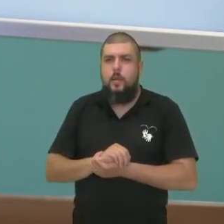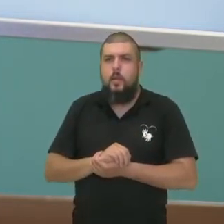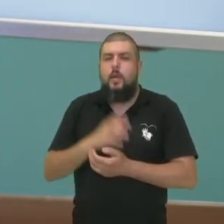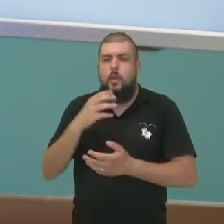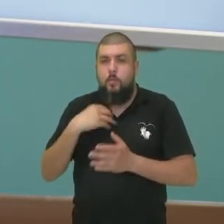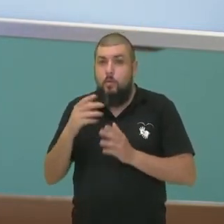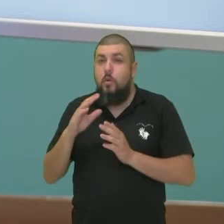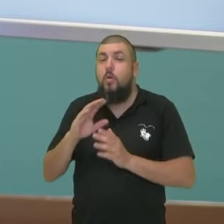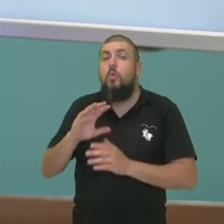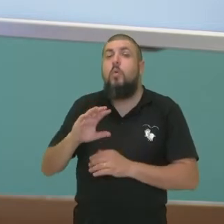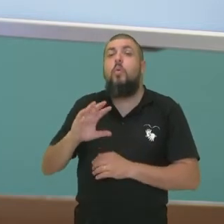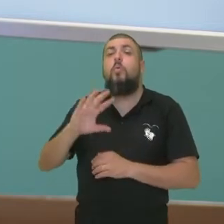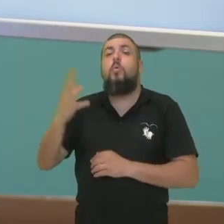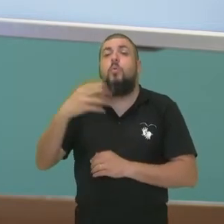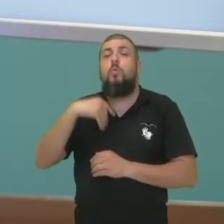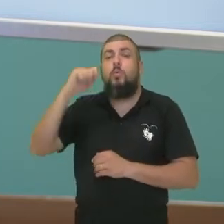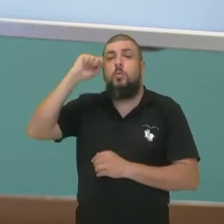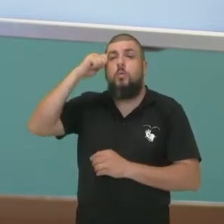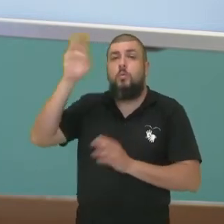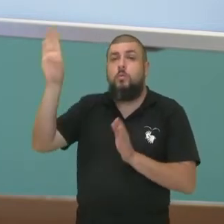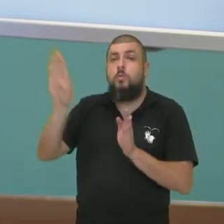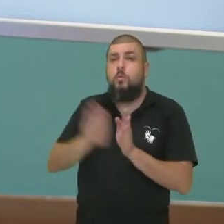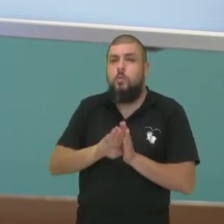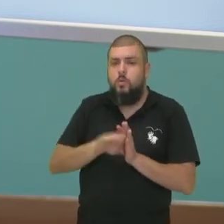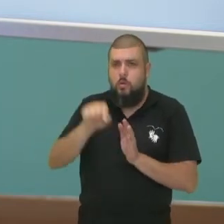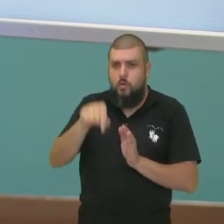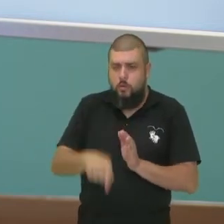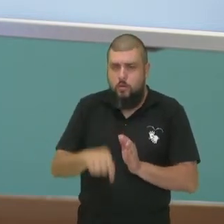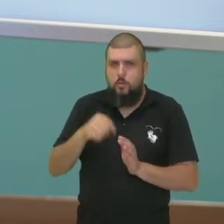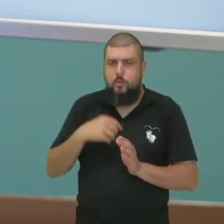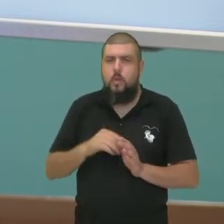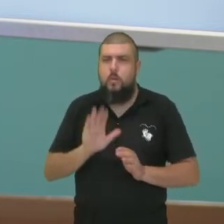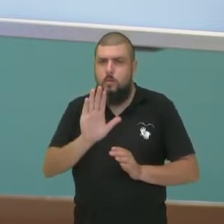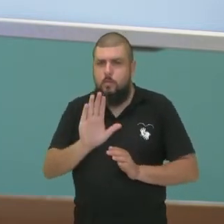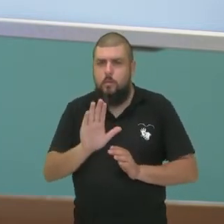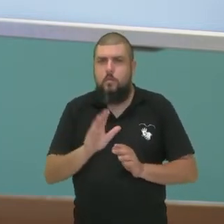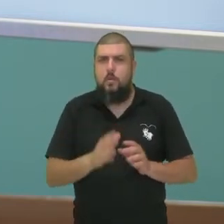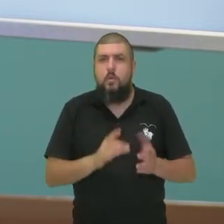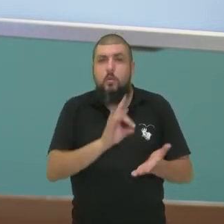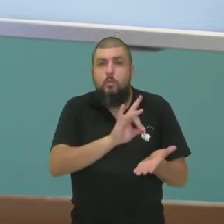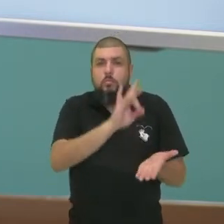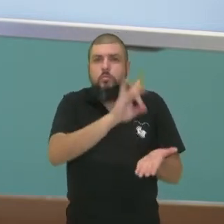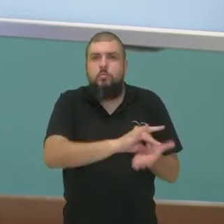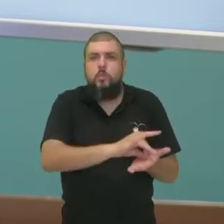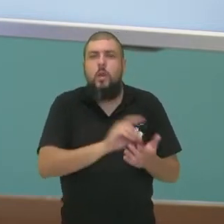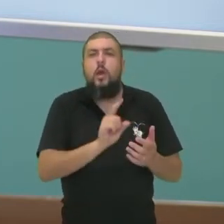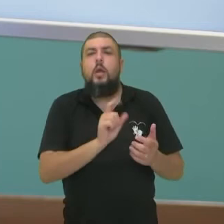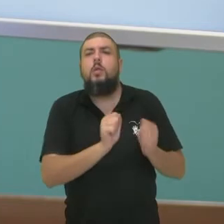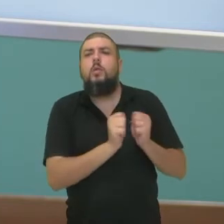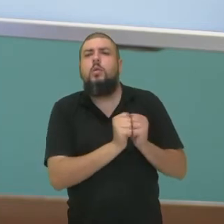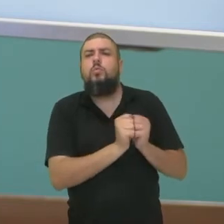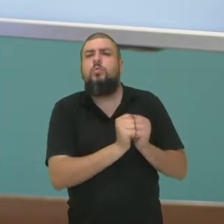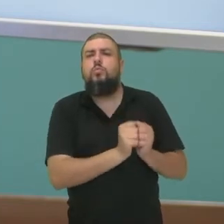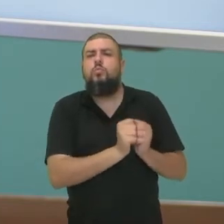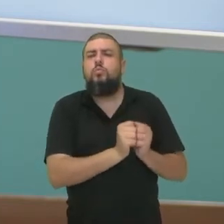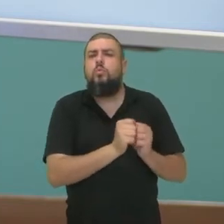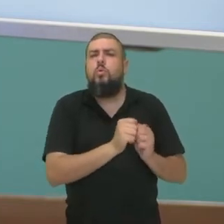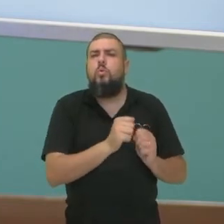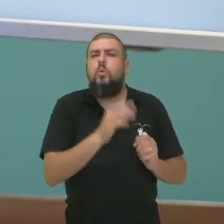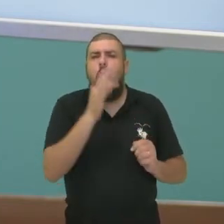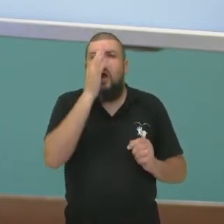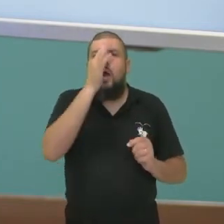seguinte, lá no Pequeno Príncipe original, ele tem uma rosa como companheira. O Pequeno Príncipe Preto tem